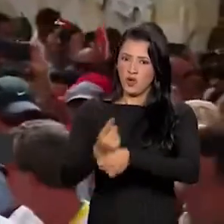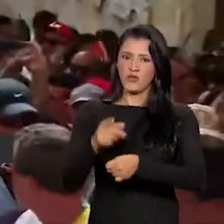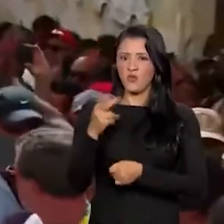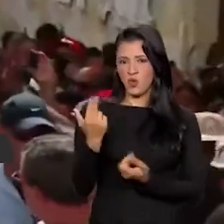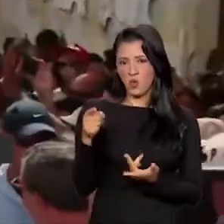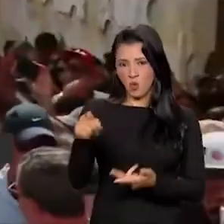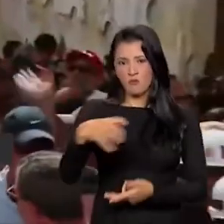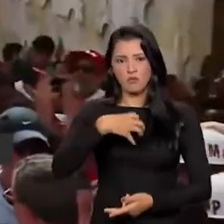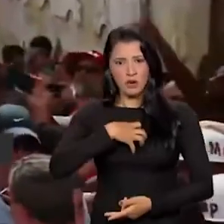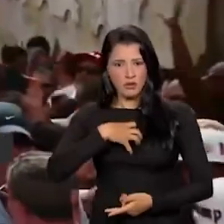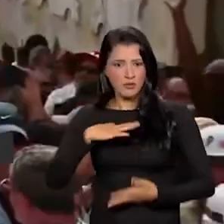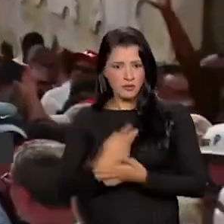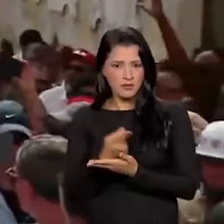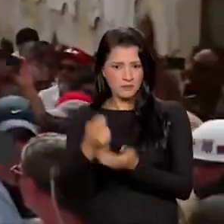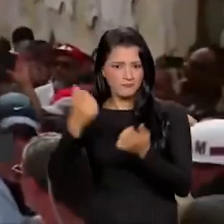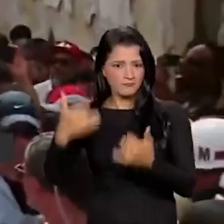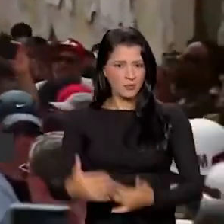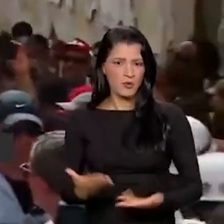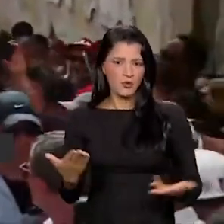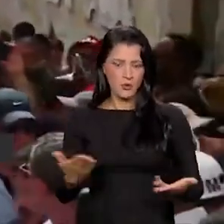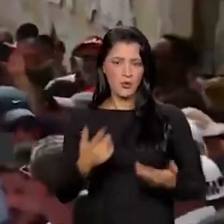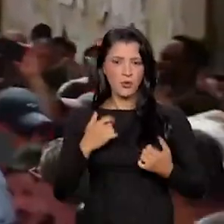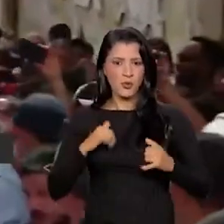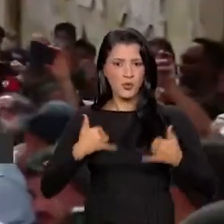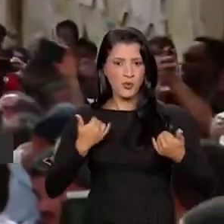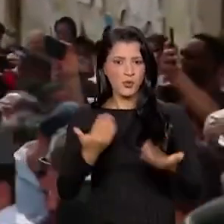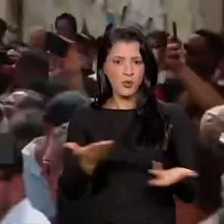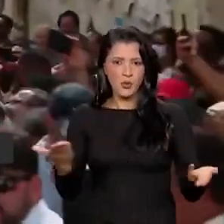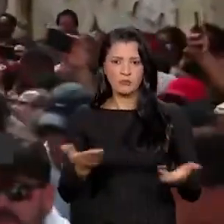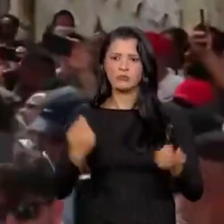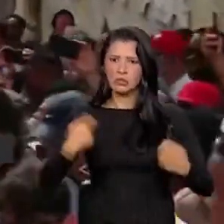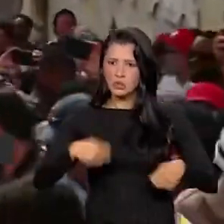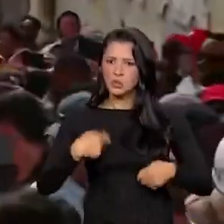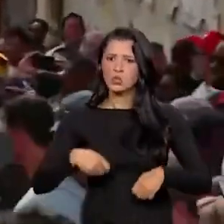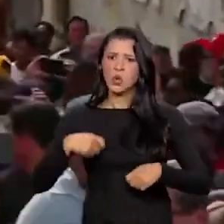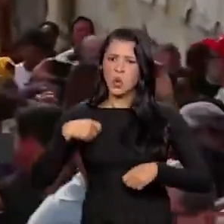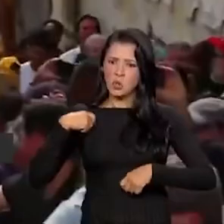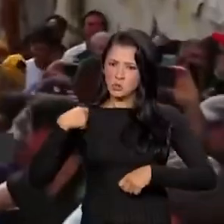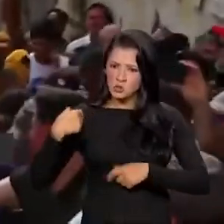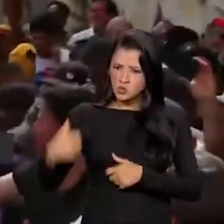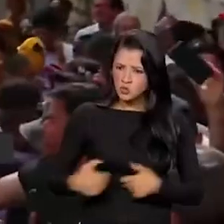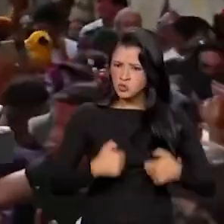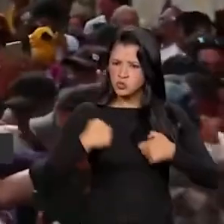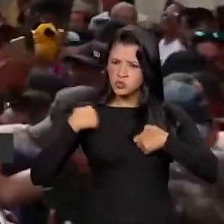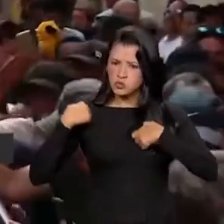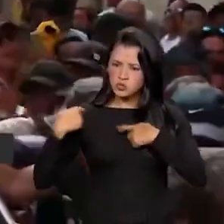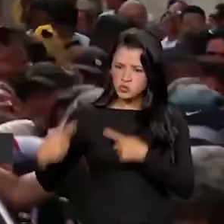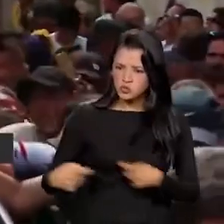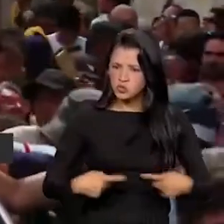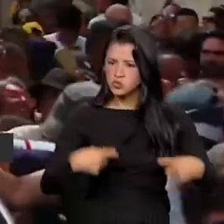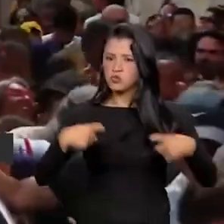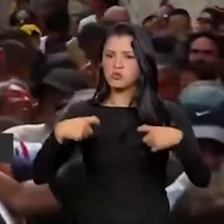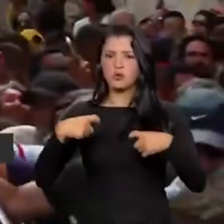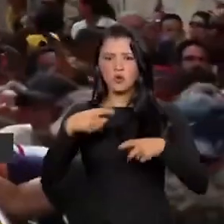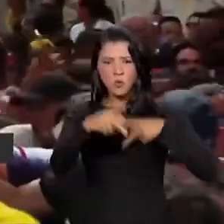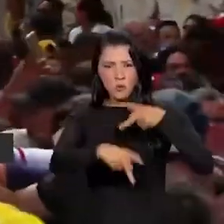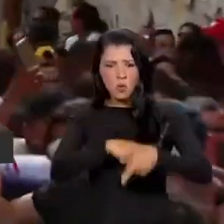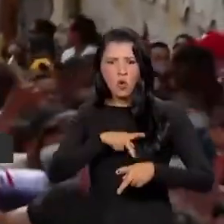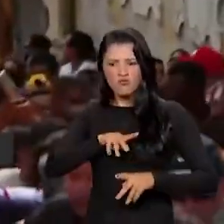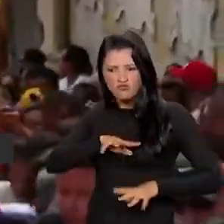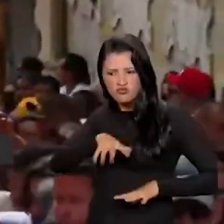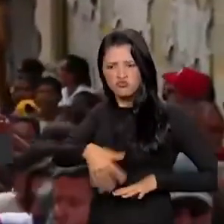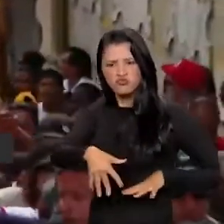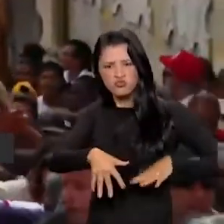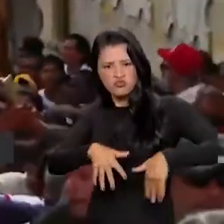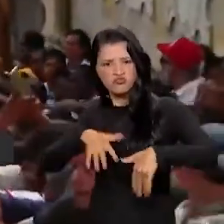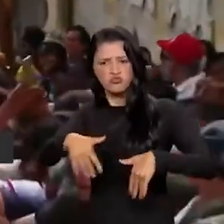caso da Bahia. Foi preciso uma guerra, foi preciso que o povo se levantasse,